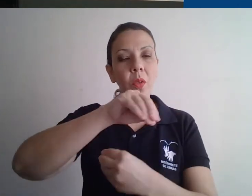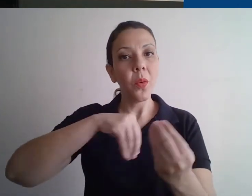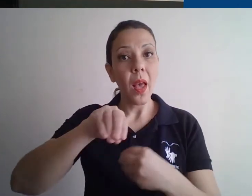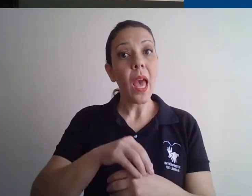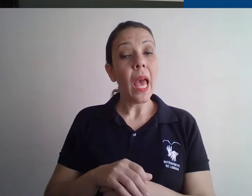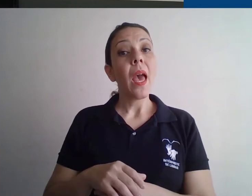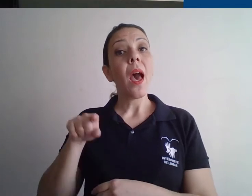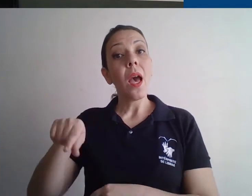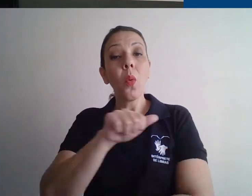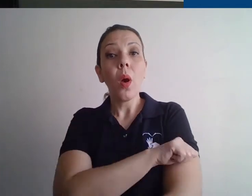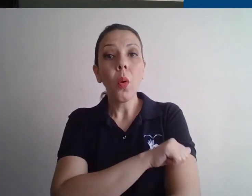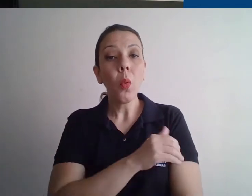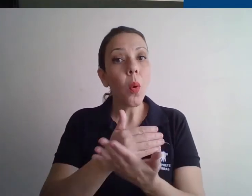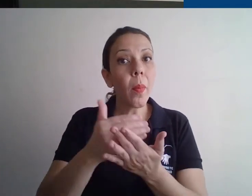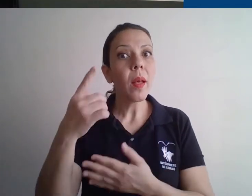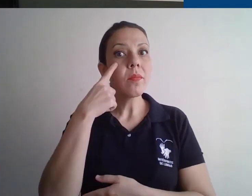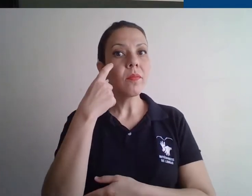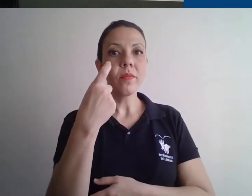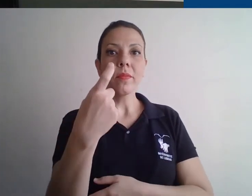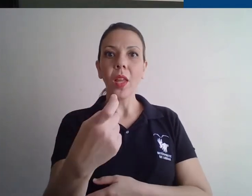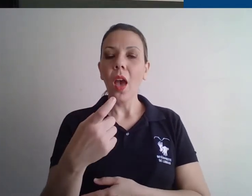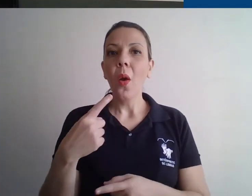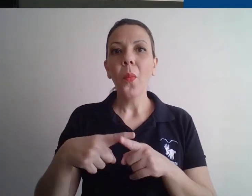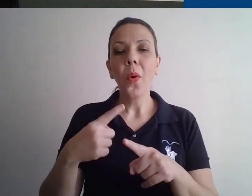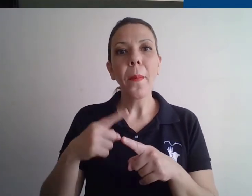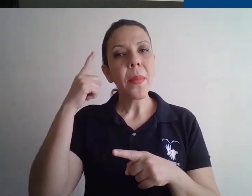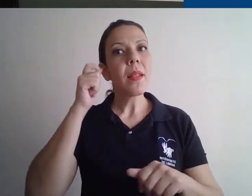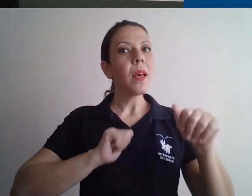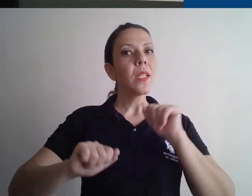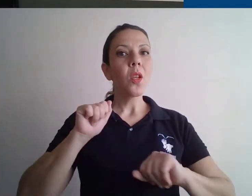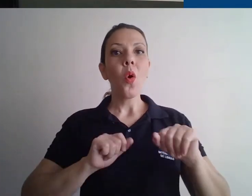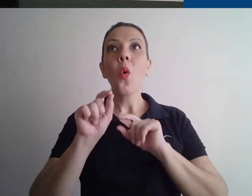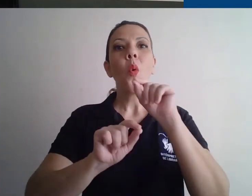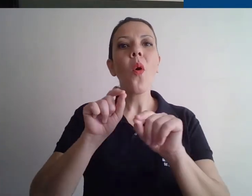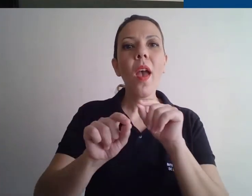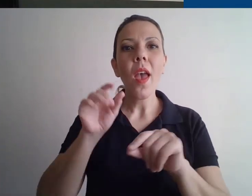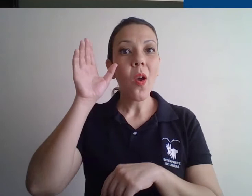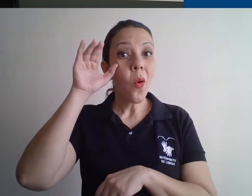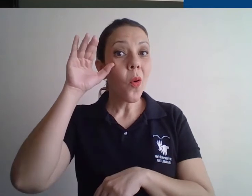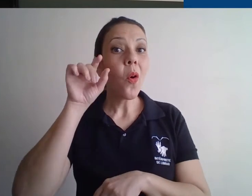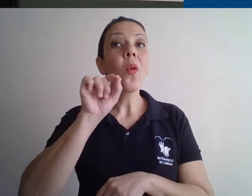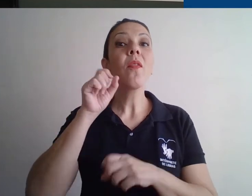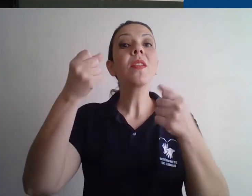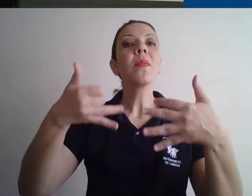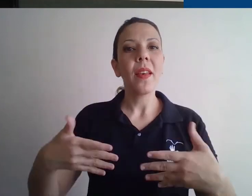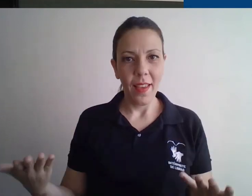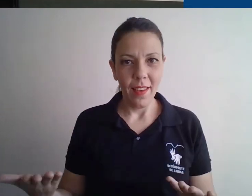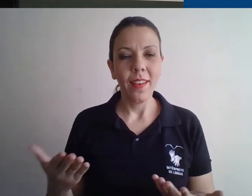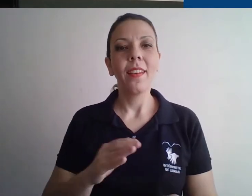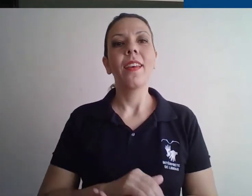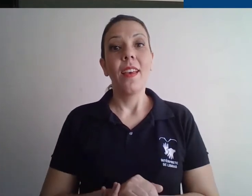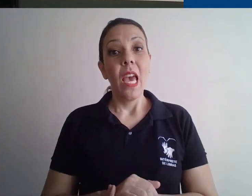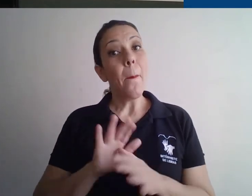aula muito dinâmica e acaba que essa troca de meios ela gera um interesse maior do aluno ficar acompanhando a aula, porque o que será que vai ser